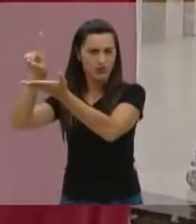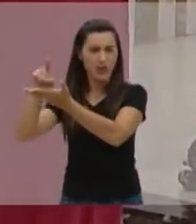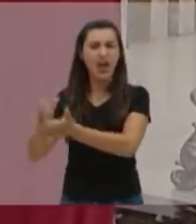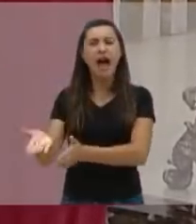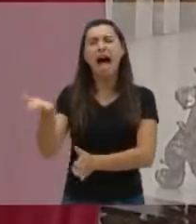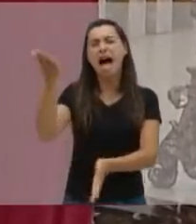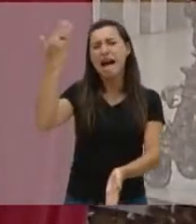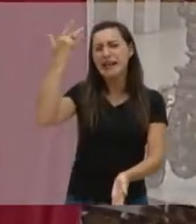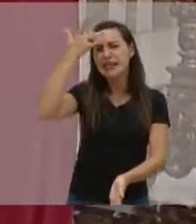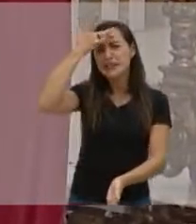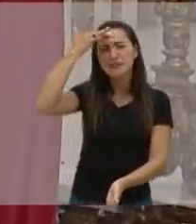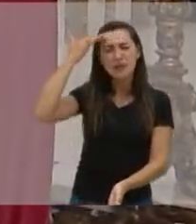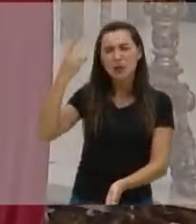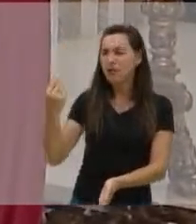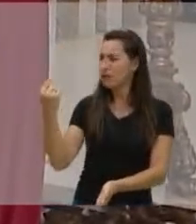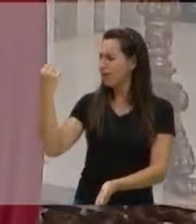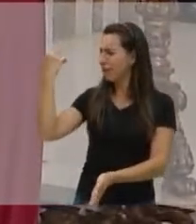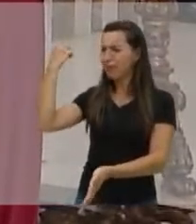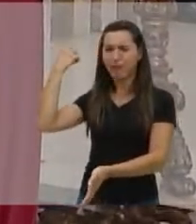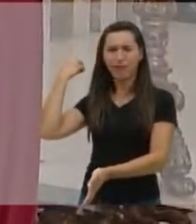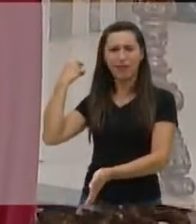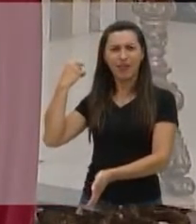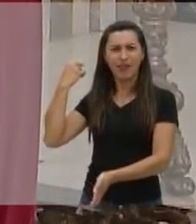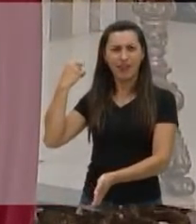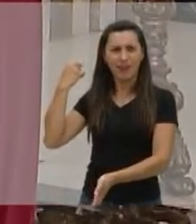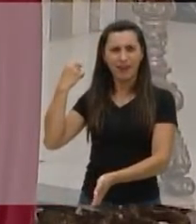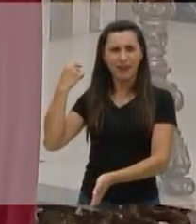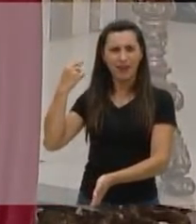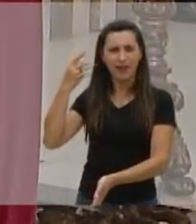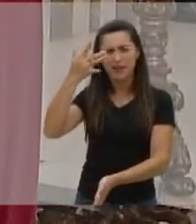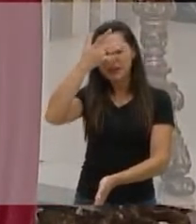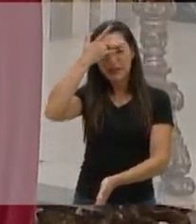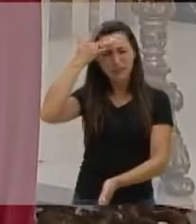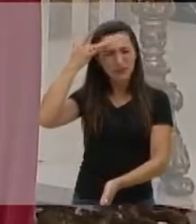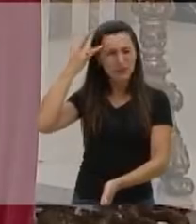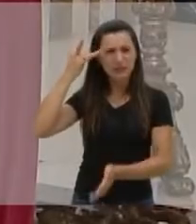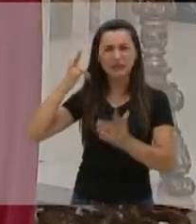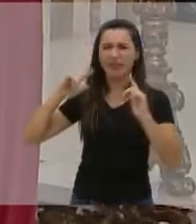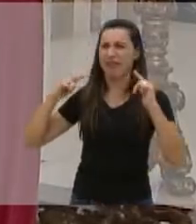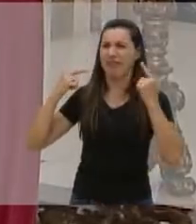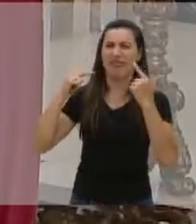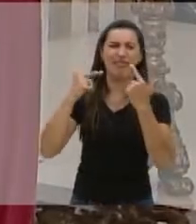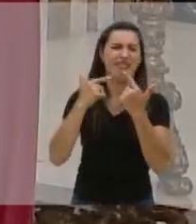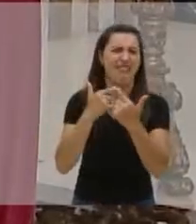viam, como está na oração de São Tomás de Aquino, adoro-te.